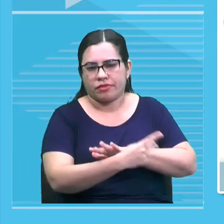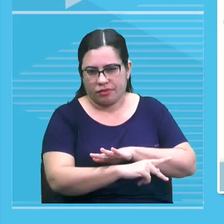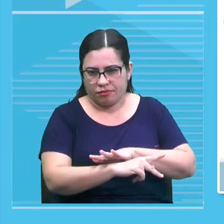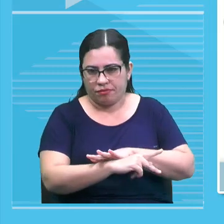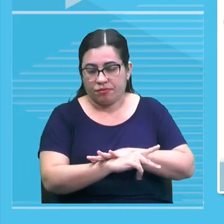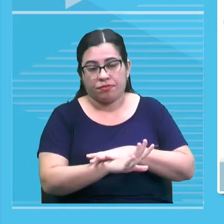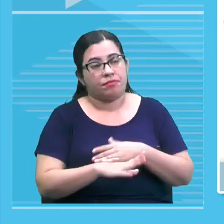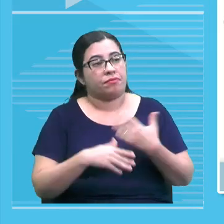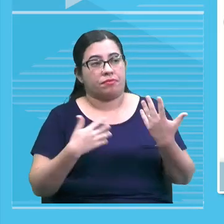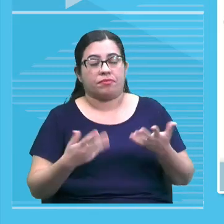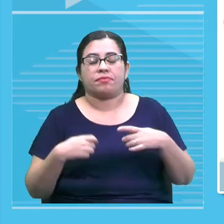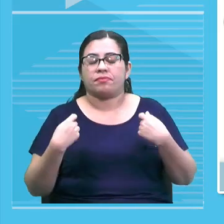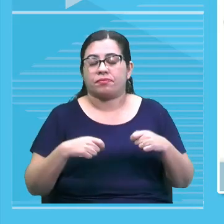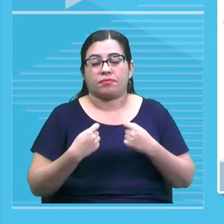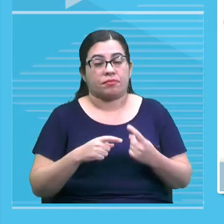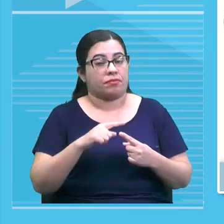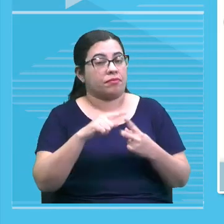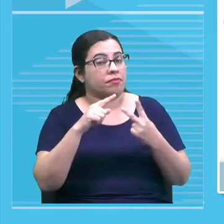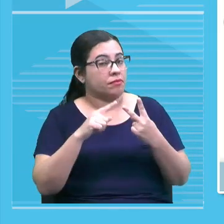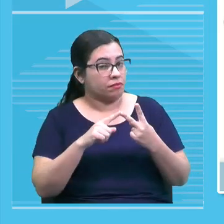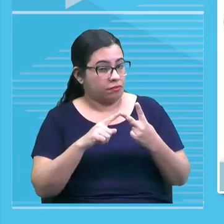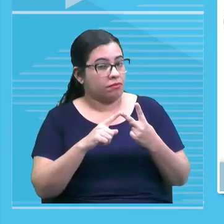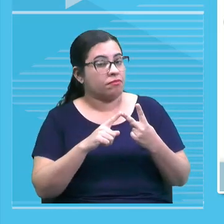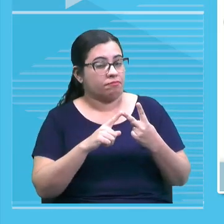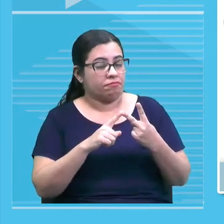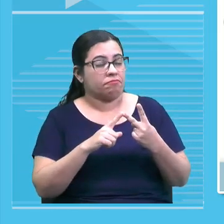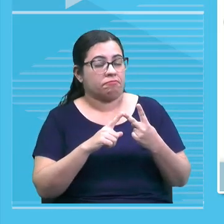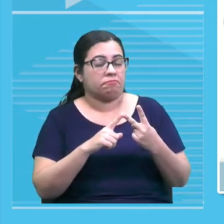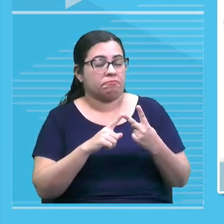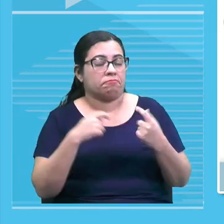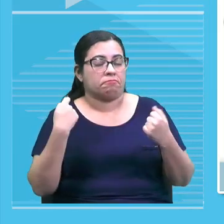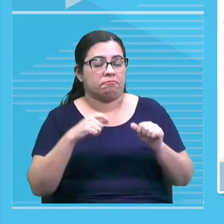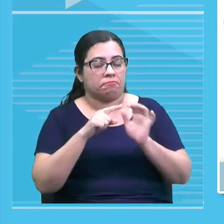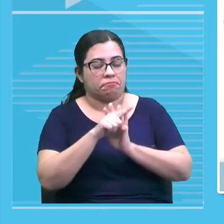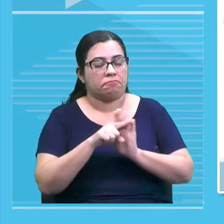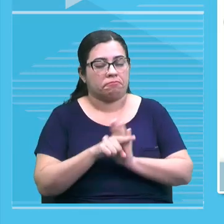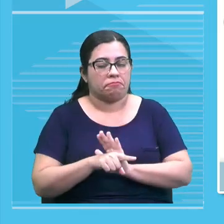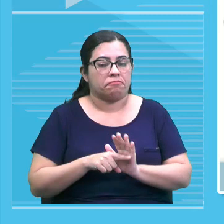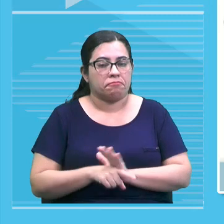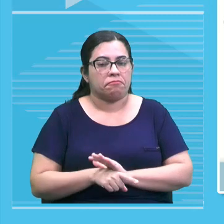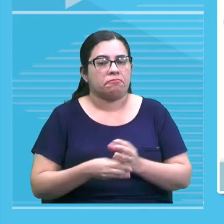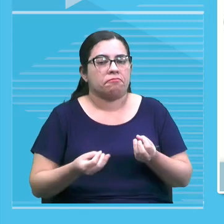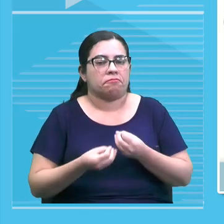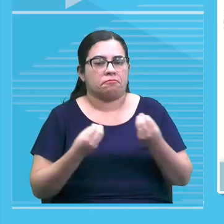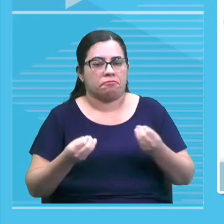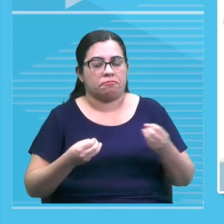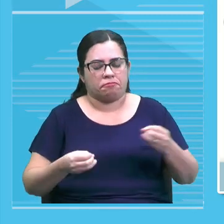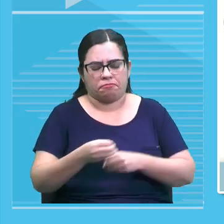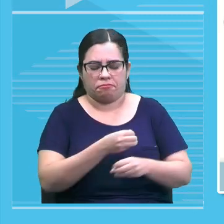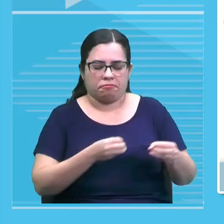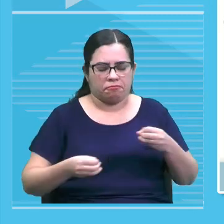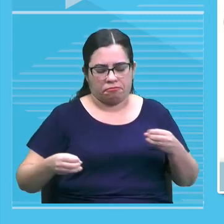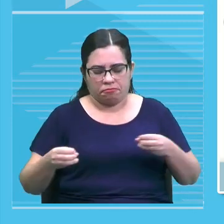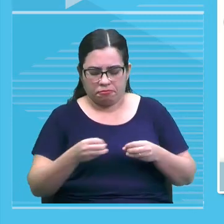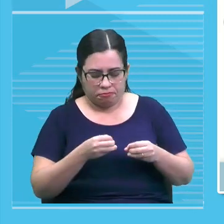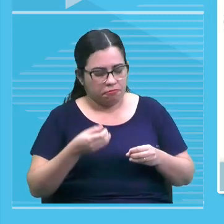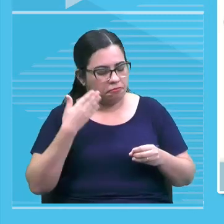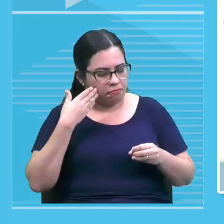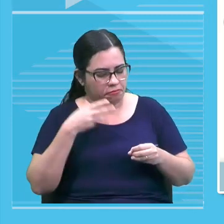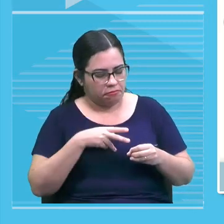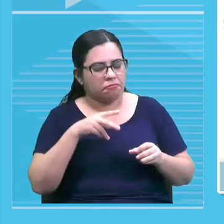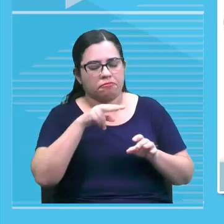veja só eu vou olhar aqui dois personagens vou olhar a partícula